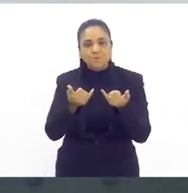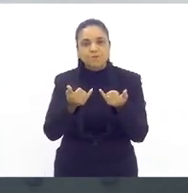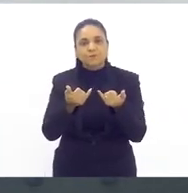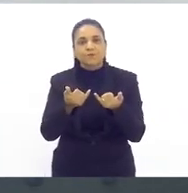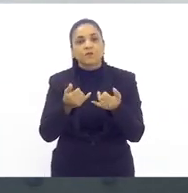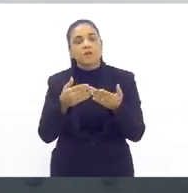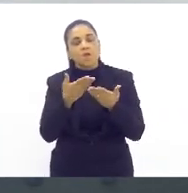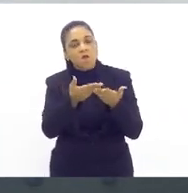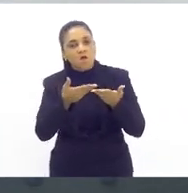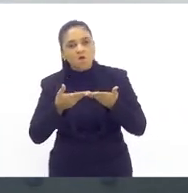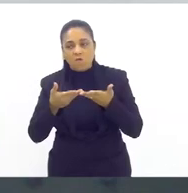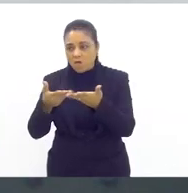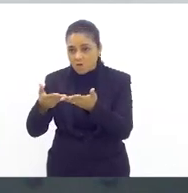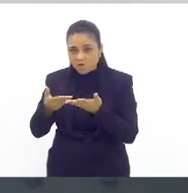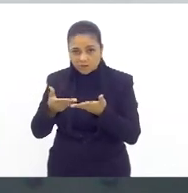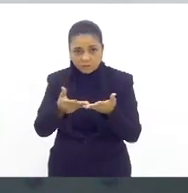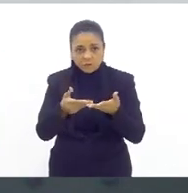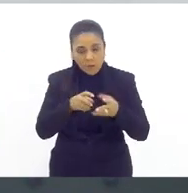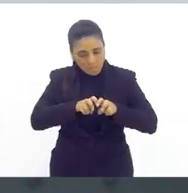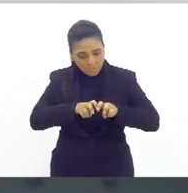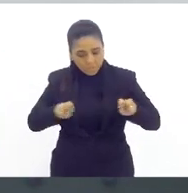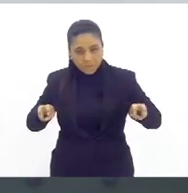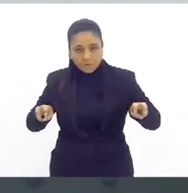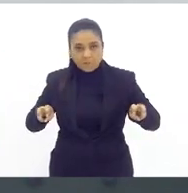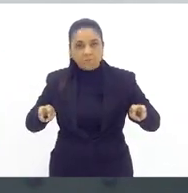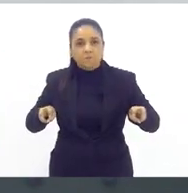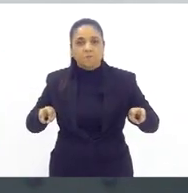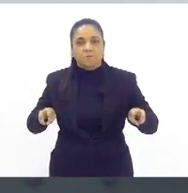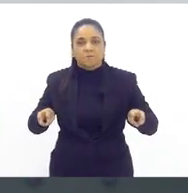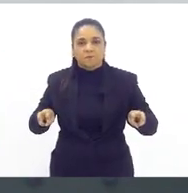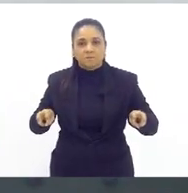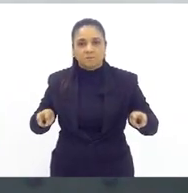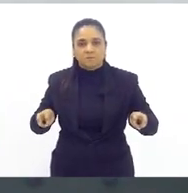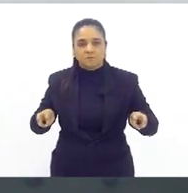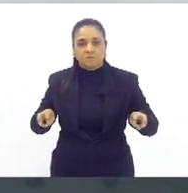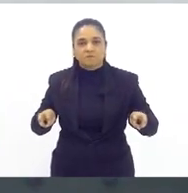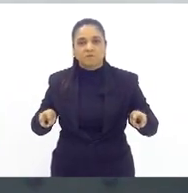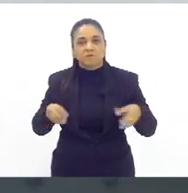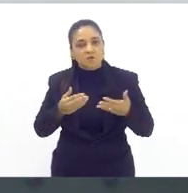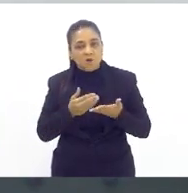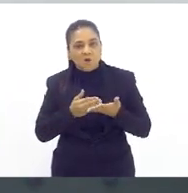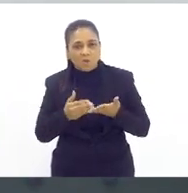já convido aqui para compor a mesa é para a gente começar